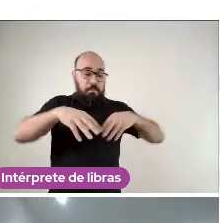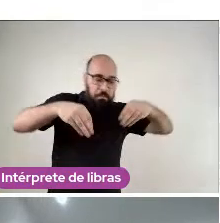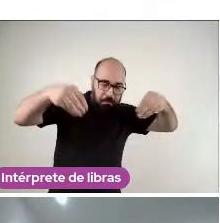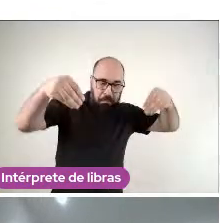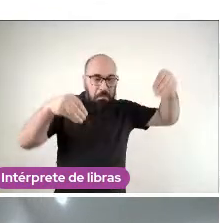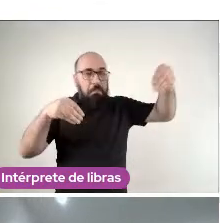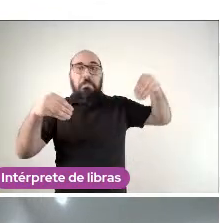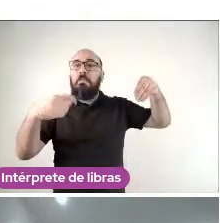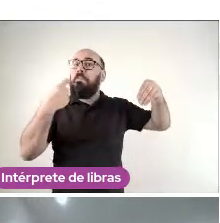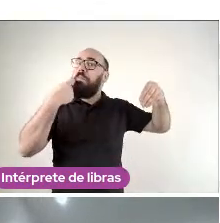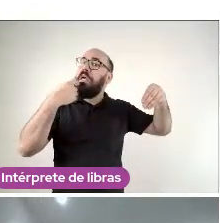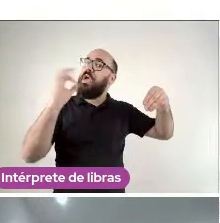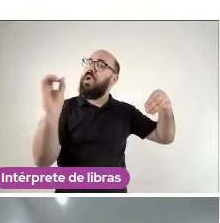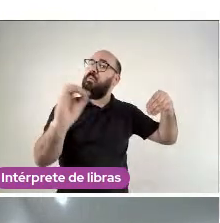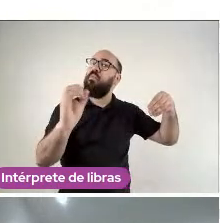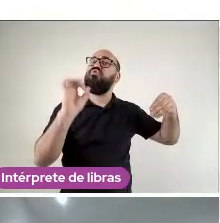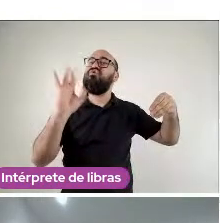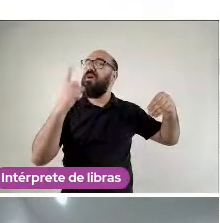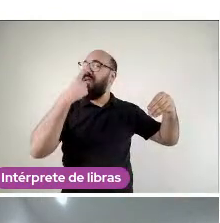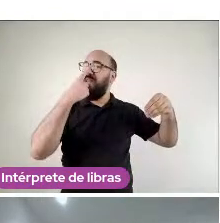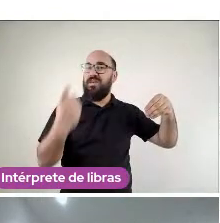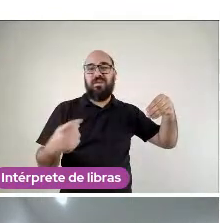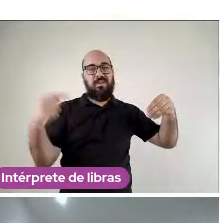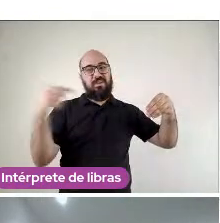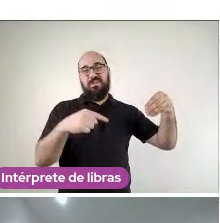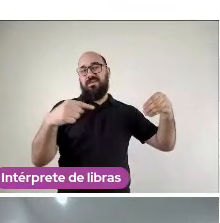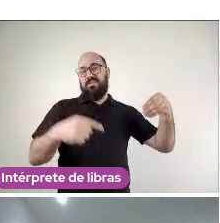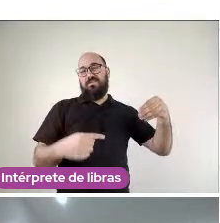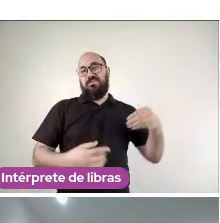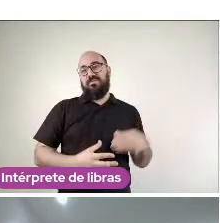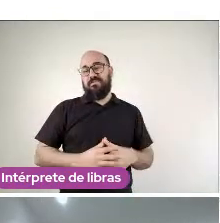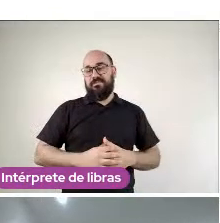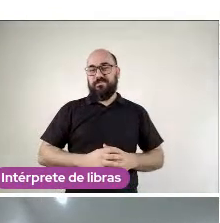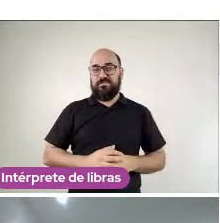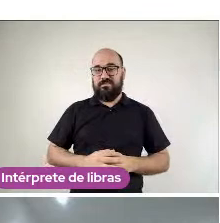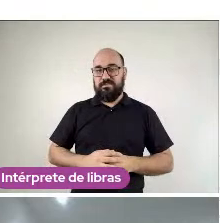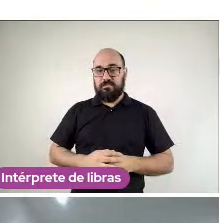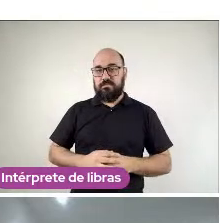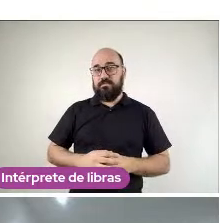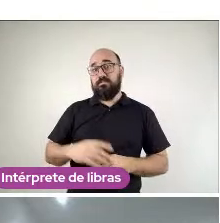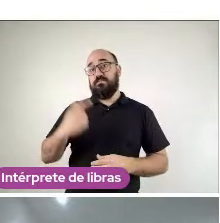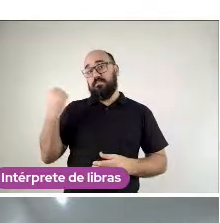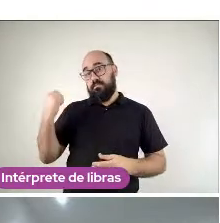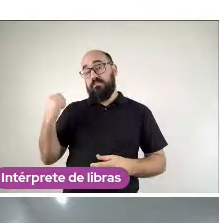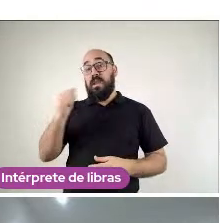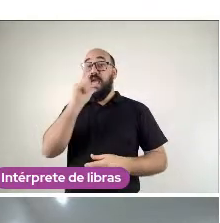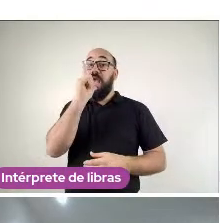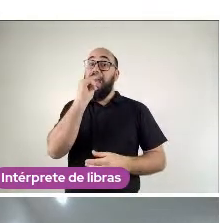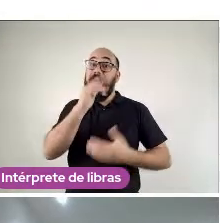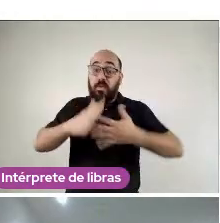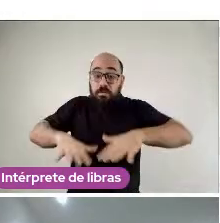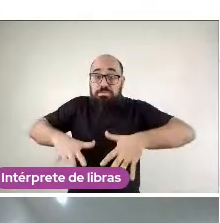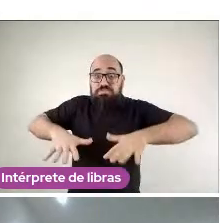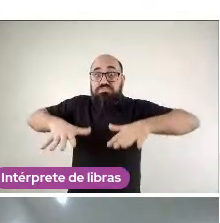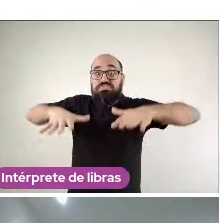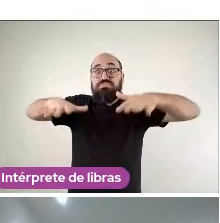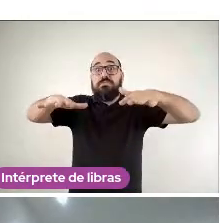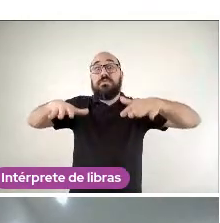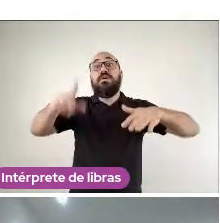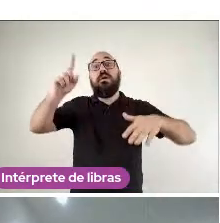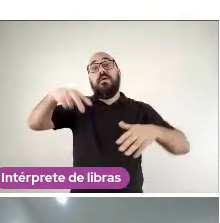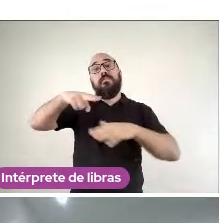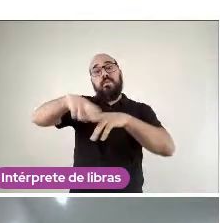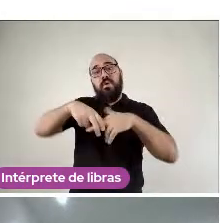questões, hoje a gente já observa na Baía de Guanabara alagamentos relacionados às chuvas e à maré, principalmente nas